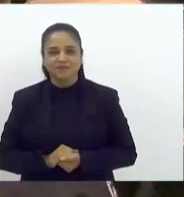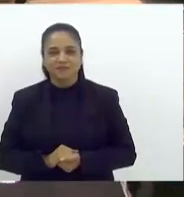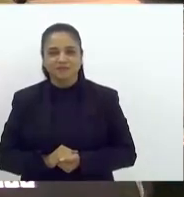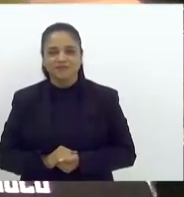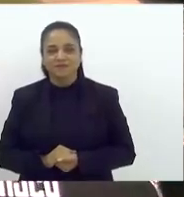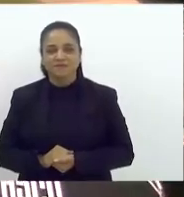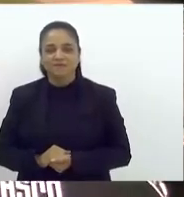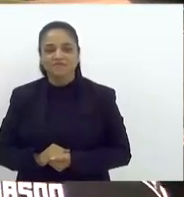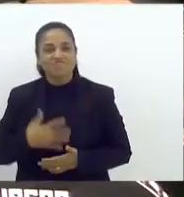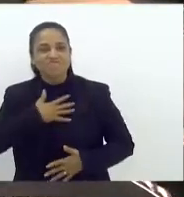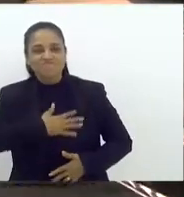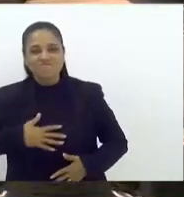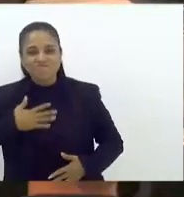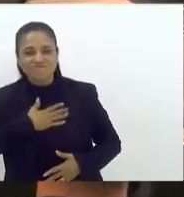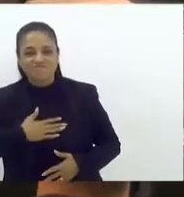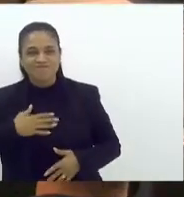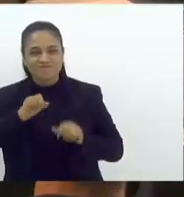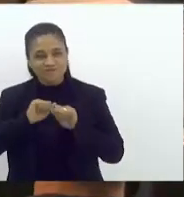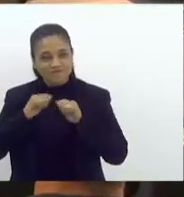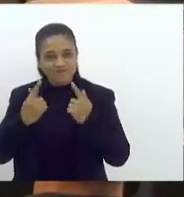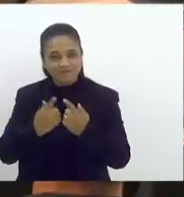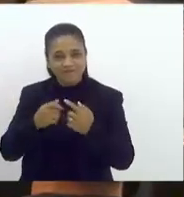satisfação alergia